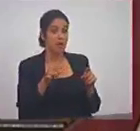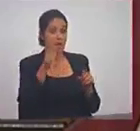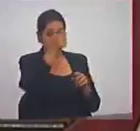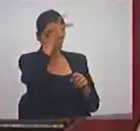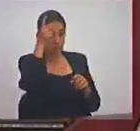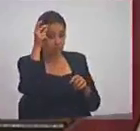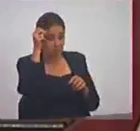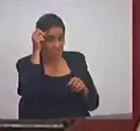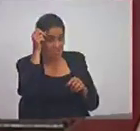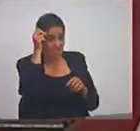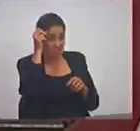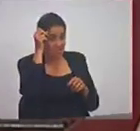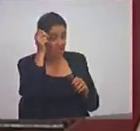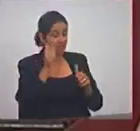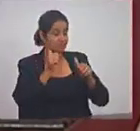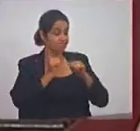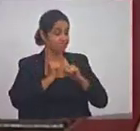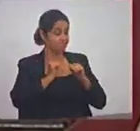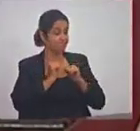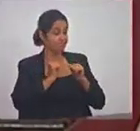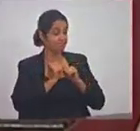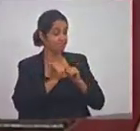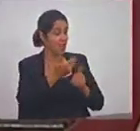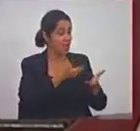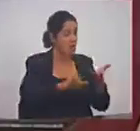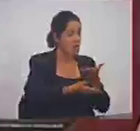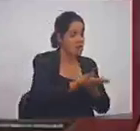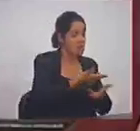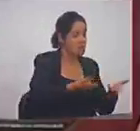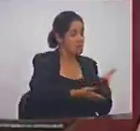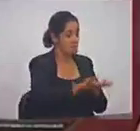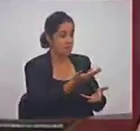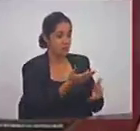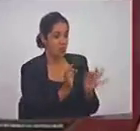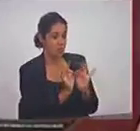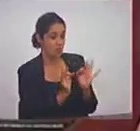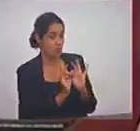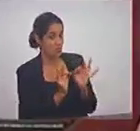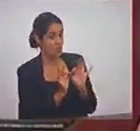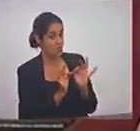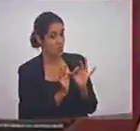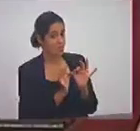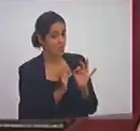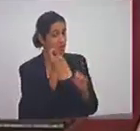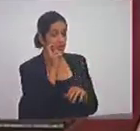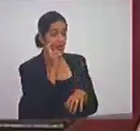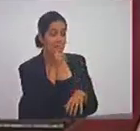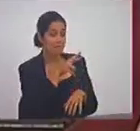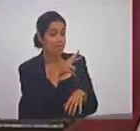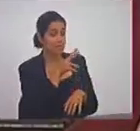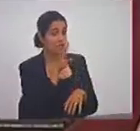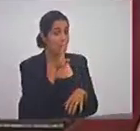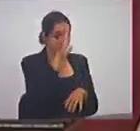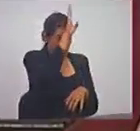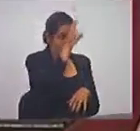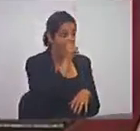administrador sem ter o respaldo da Câmara Municipal. Acompanhamos agora, no início do mandato do Bolsonaro, a questão o pessoal lá quer, não,